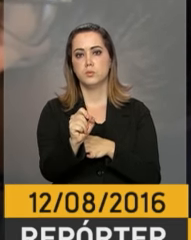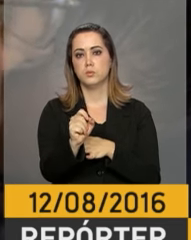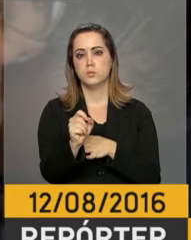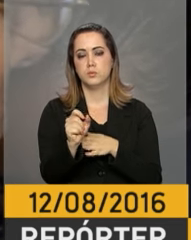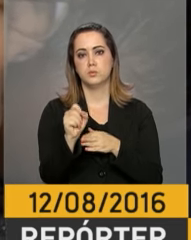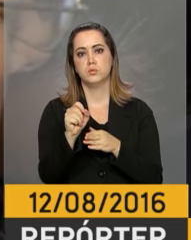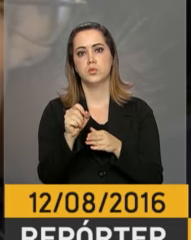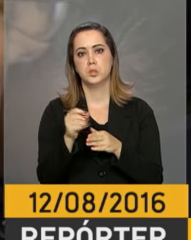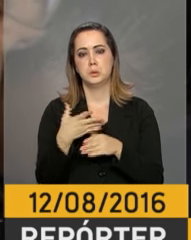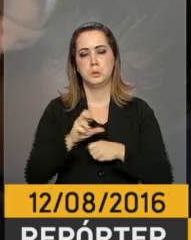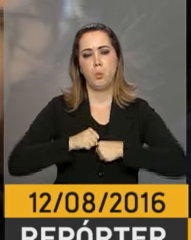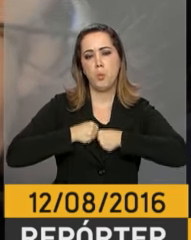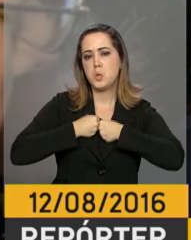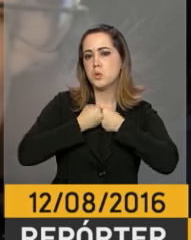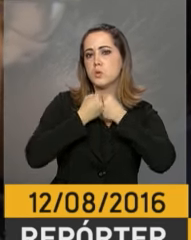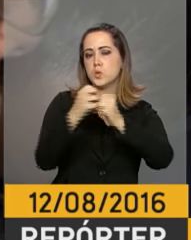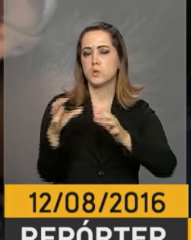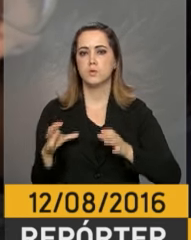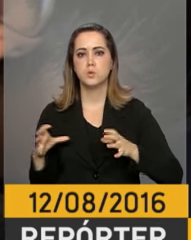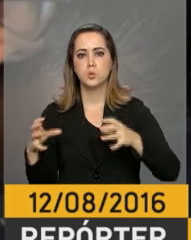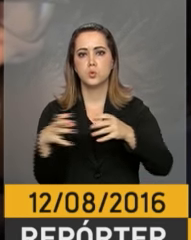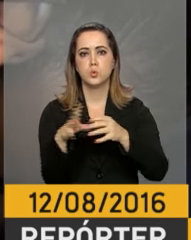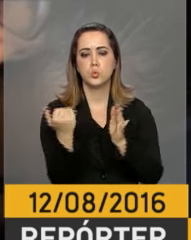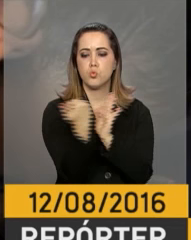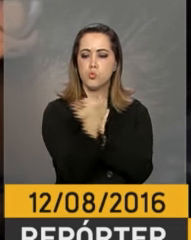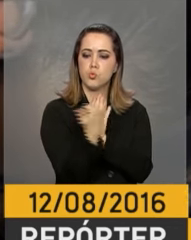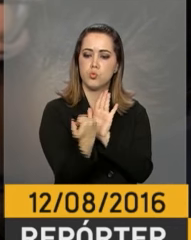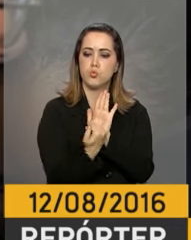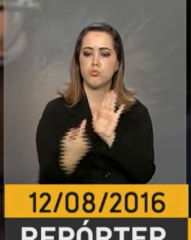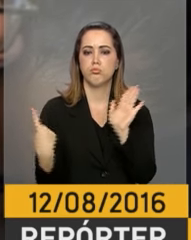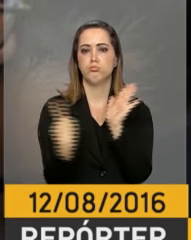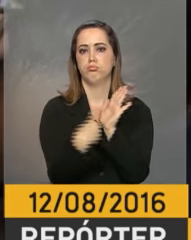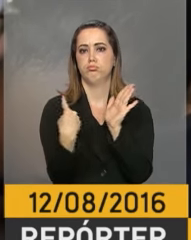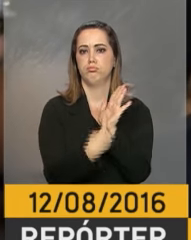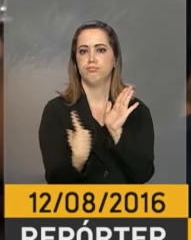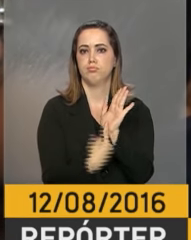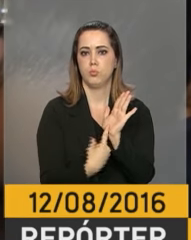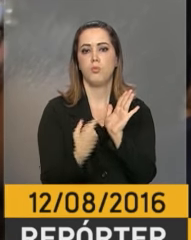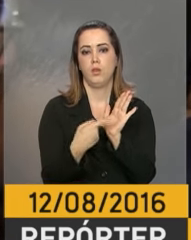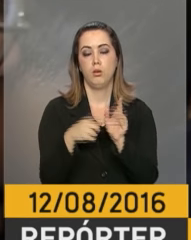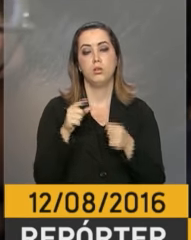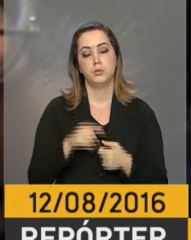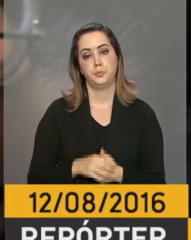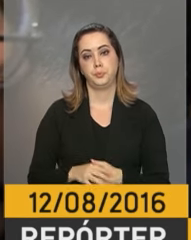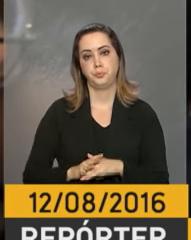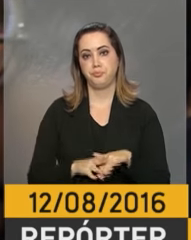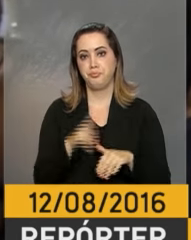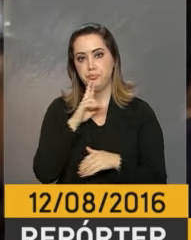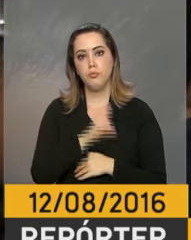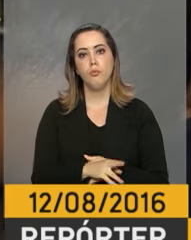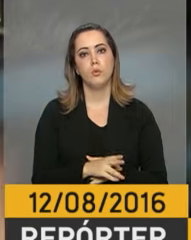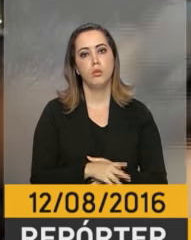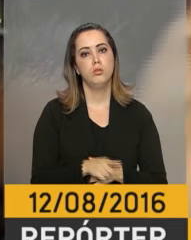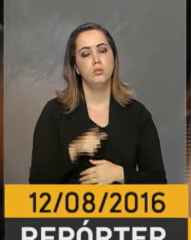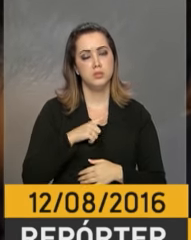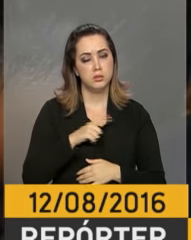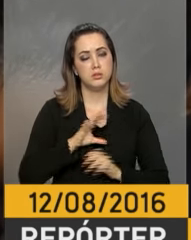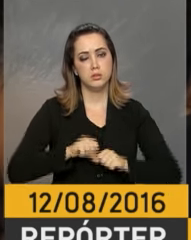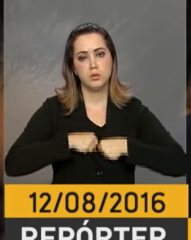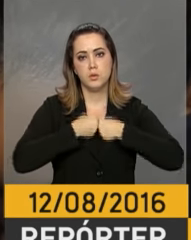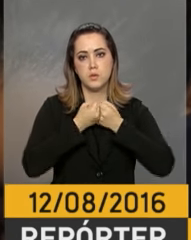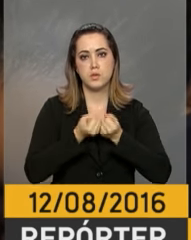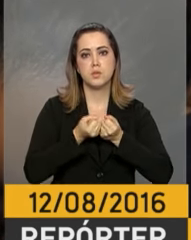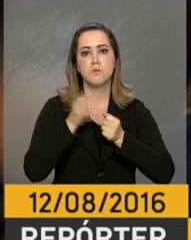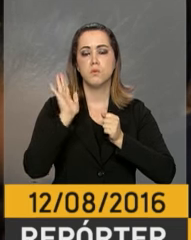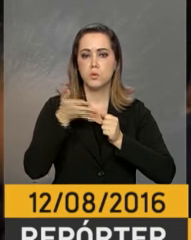tentar fazer um esforço concentrado para viabilizar esse cronograma que o senhor mencionou ontem? O esforço está havendo. Já